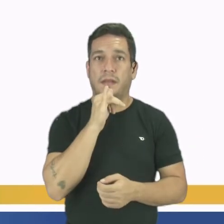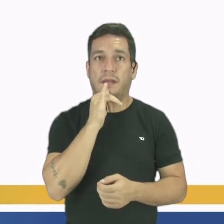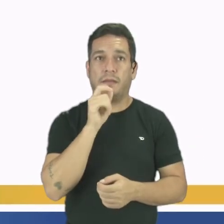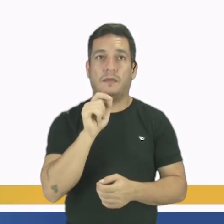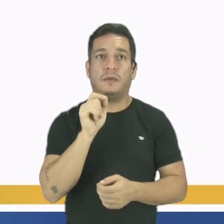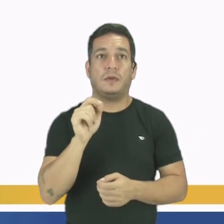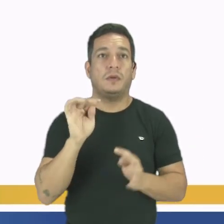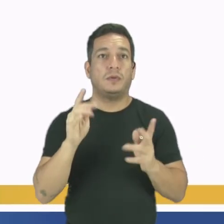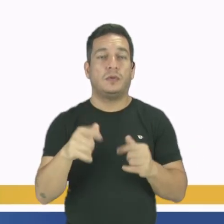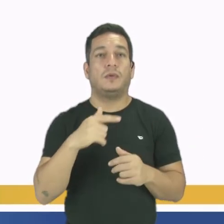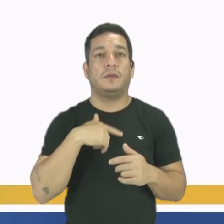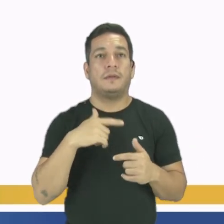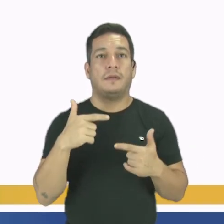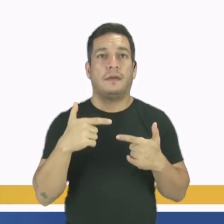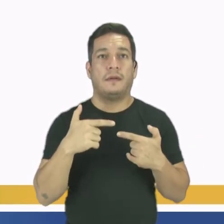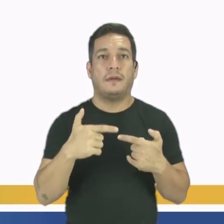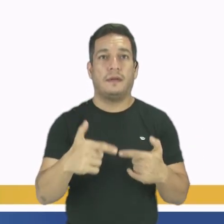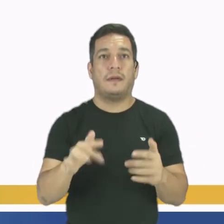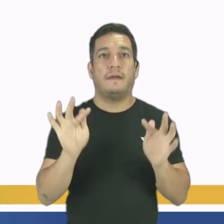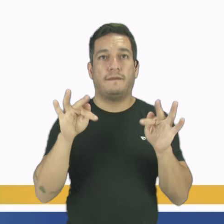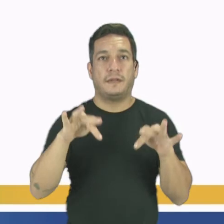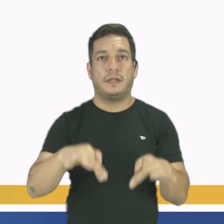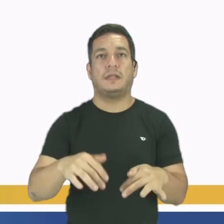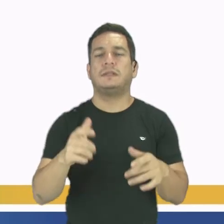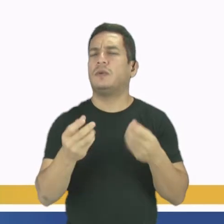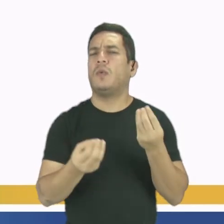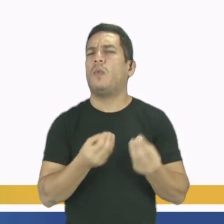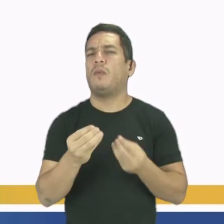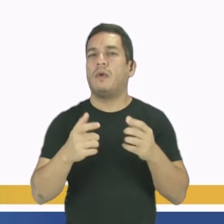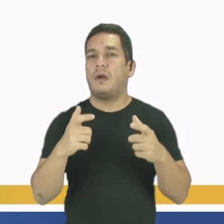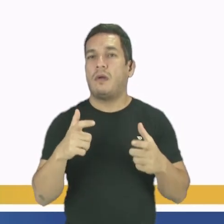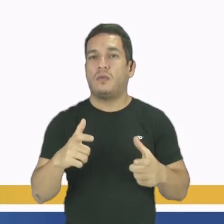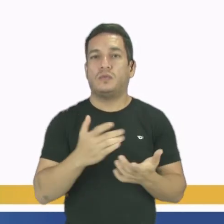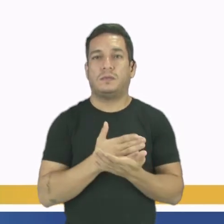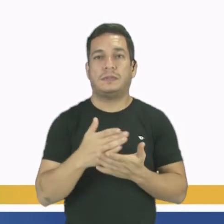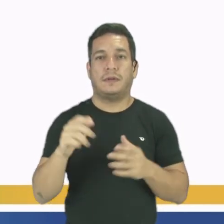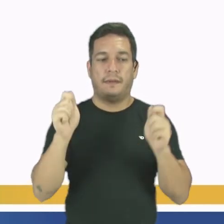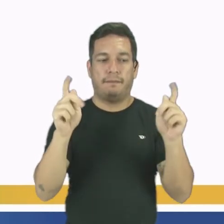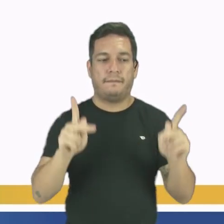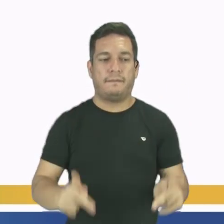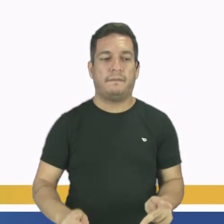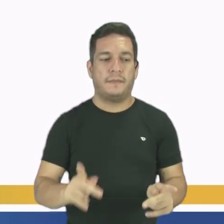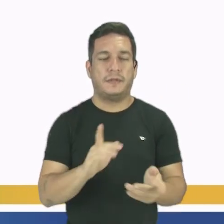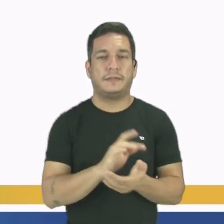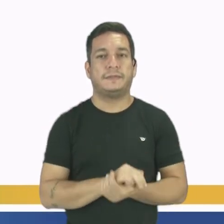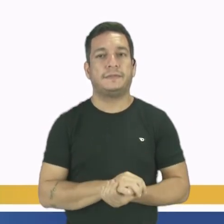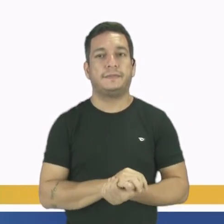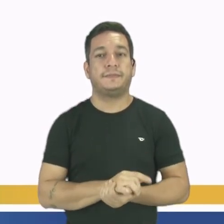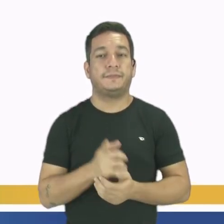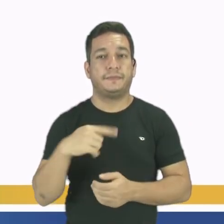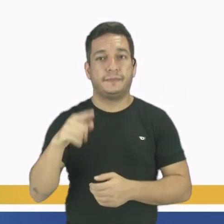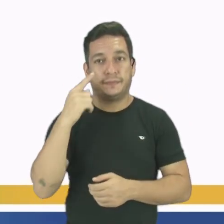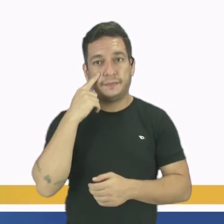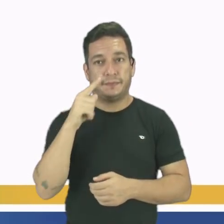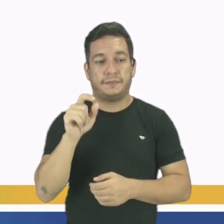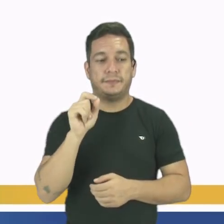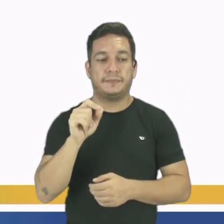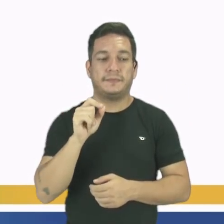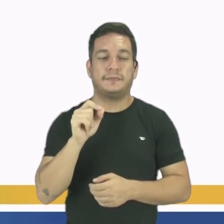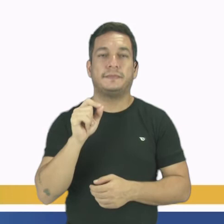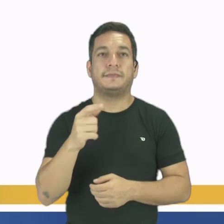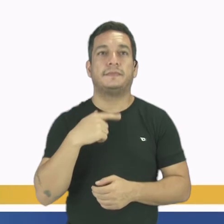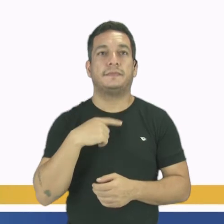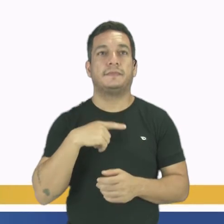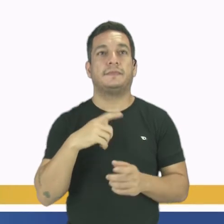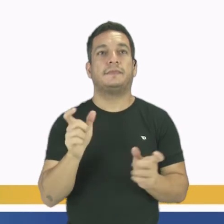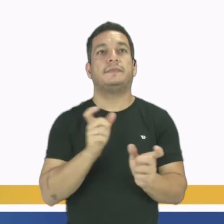guerra finaliza por onde devia ter começado, a paz. Se vocês observarem com calma, paz é o